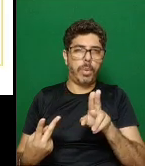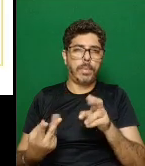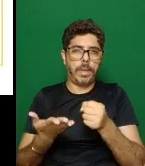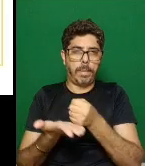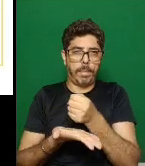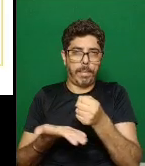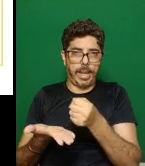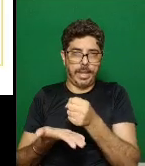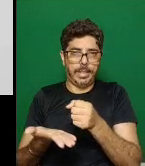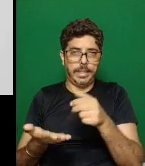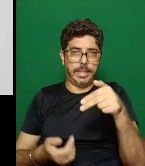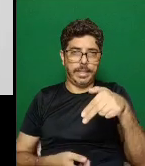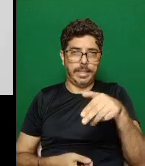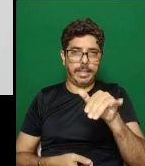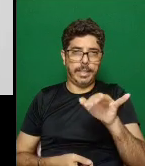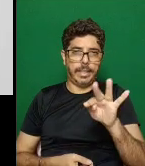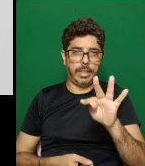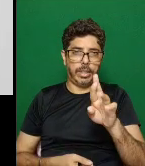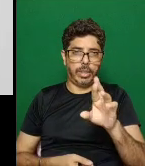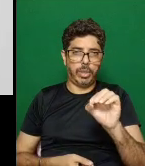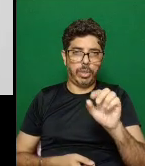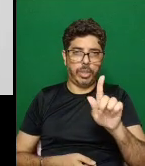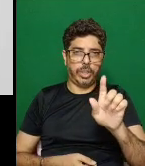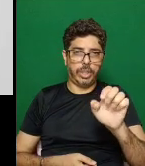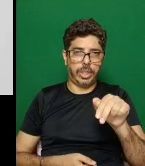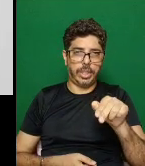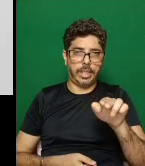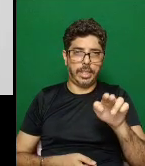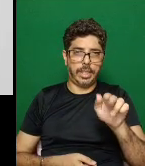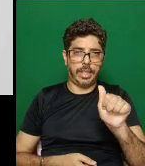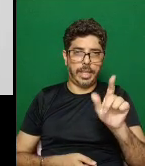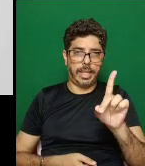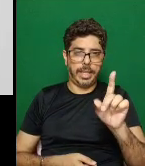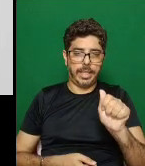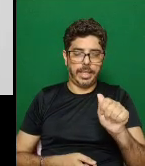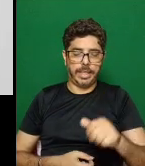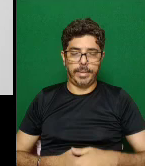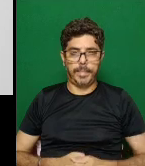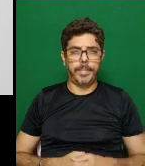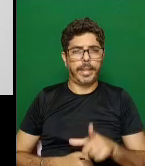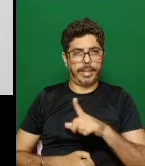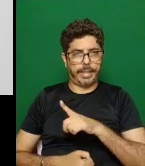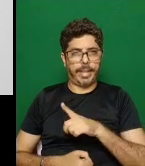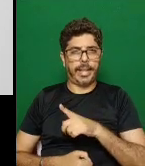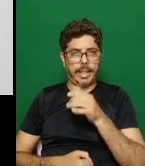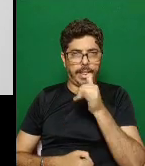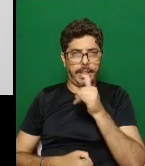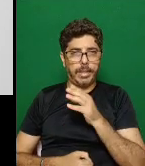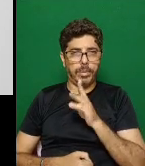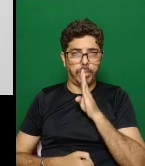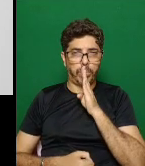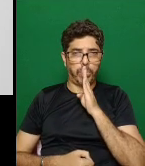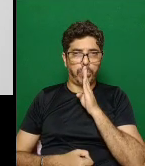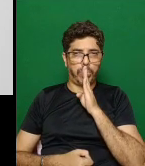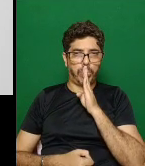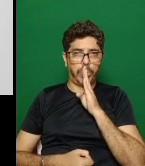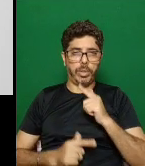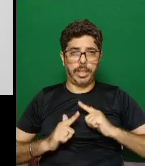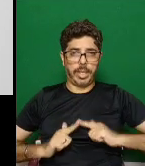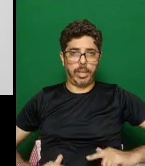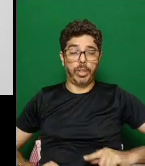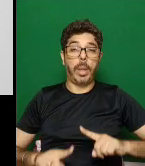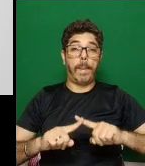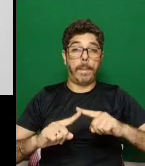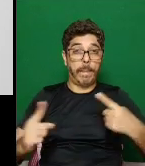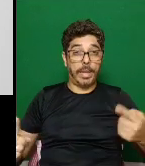bases nitrogenadas. Essas bases nitrogenadas, apesar de serem eletricamente neutras, são polares, ou seja, têm